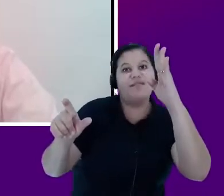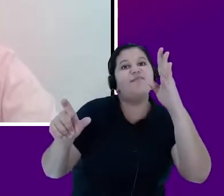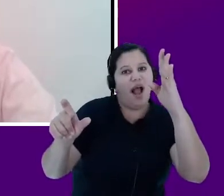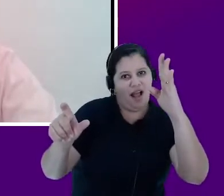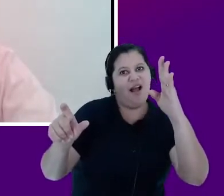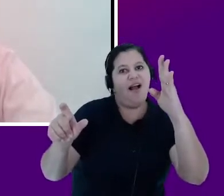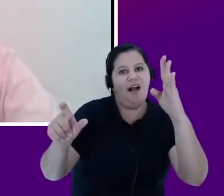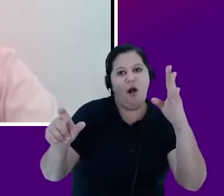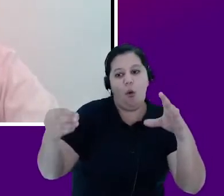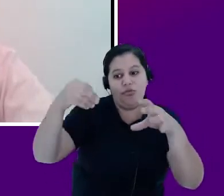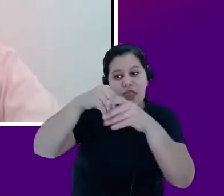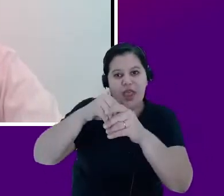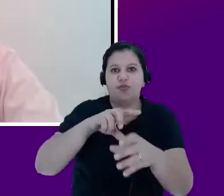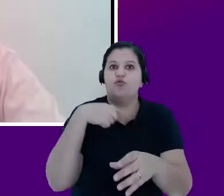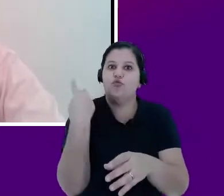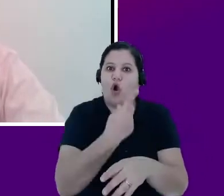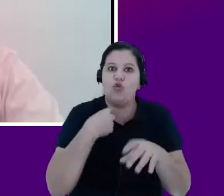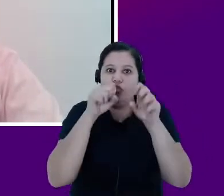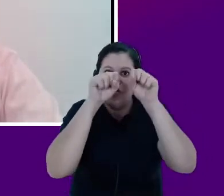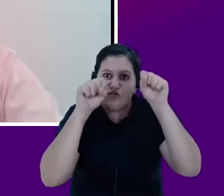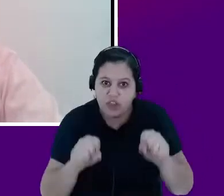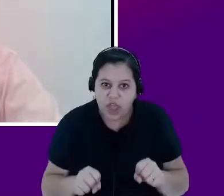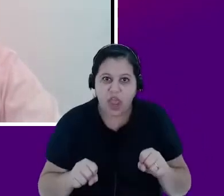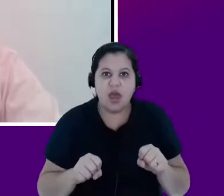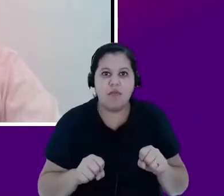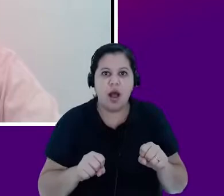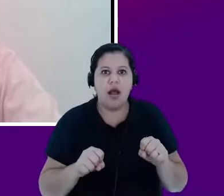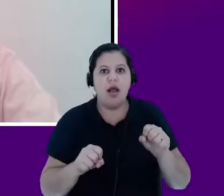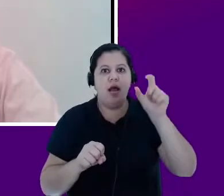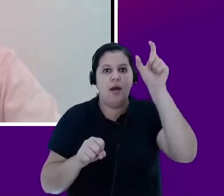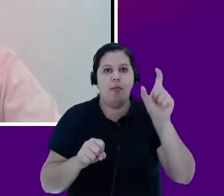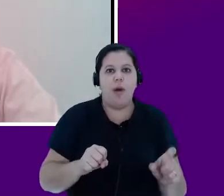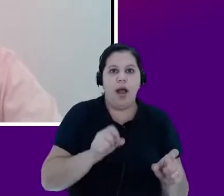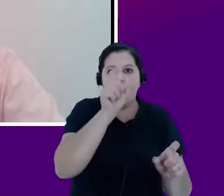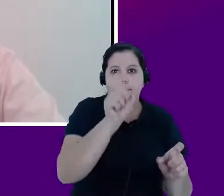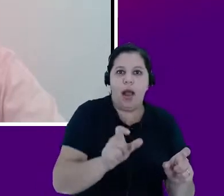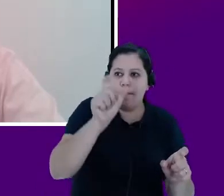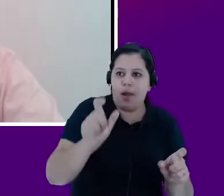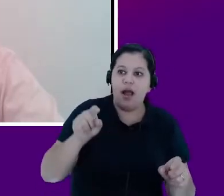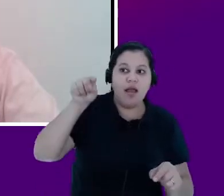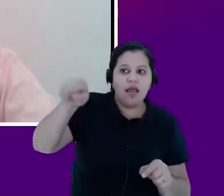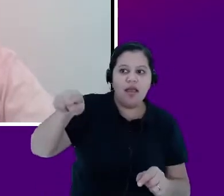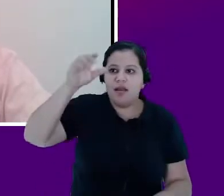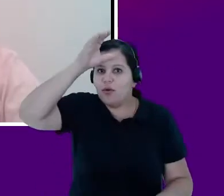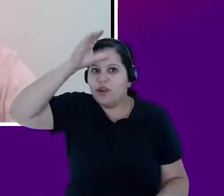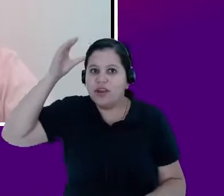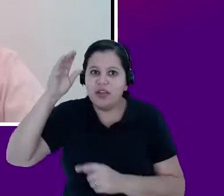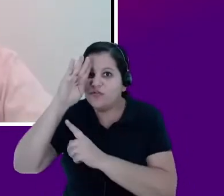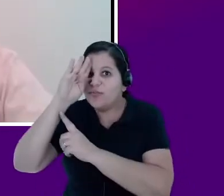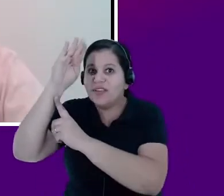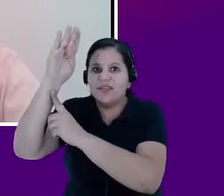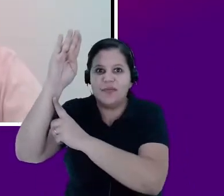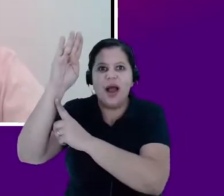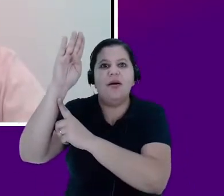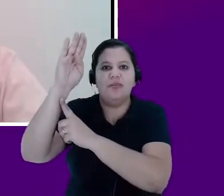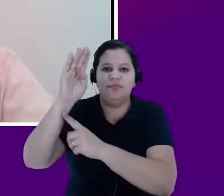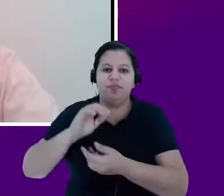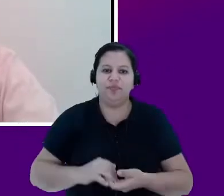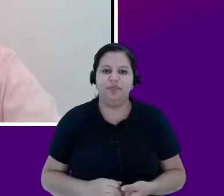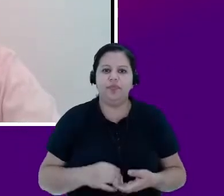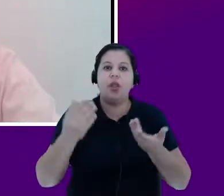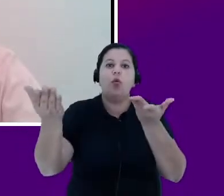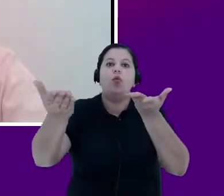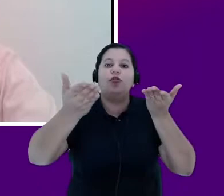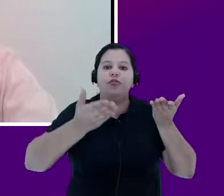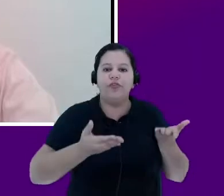nosso ecossistema, né? Sem ele a gente não estaria aqui. Eu convido a Nayara Alonso para contar